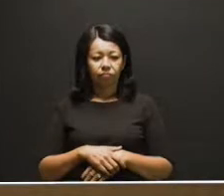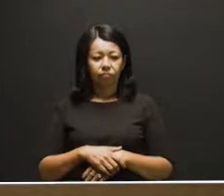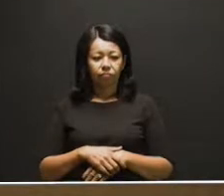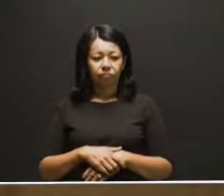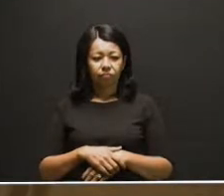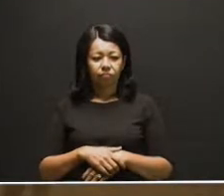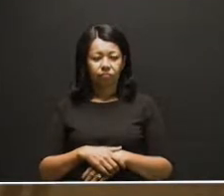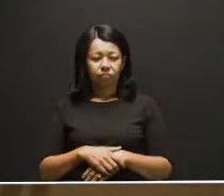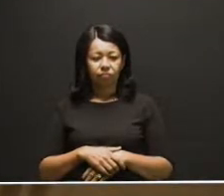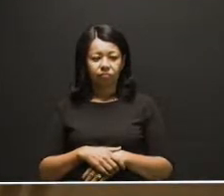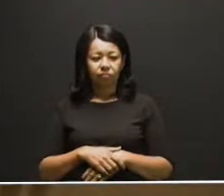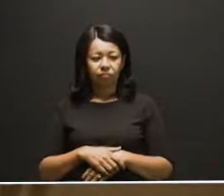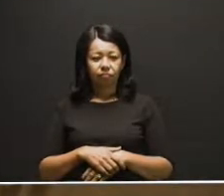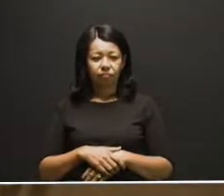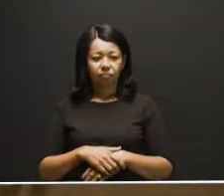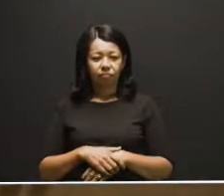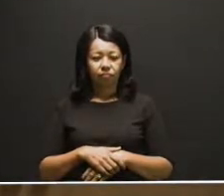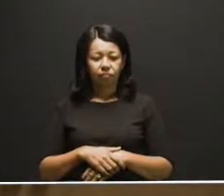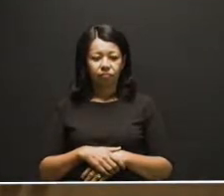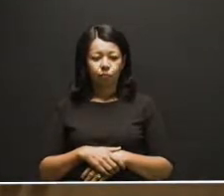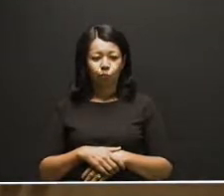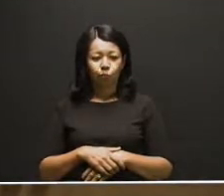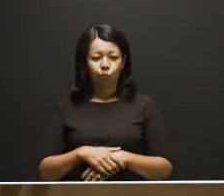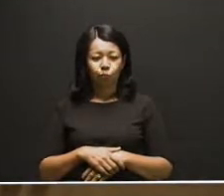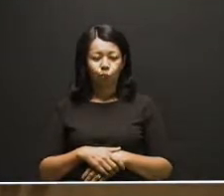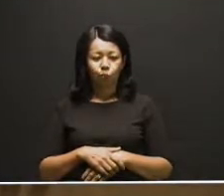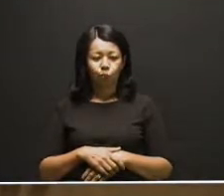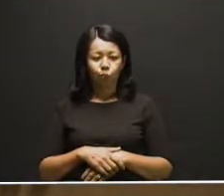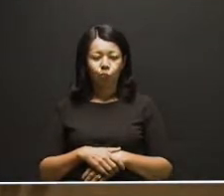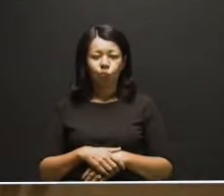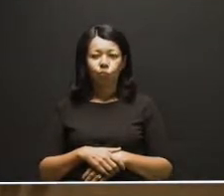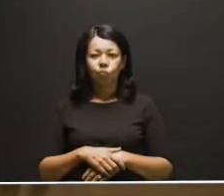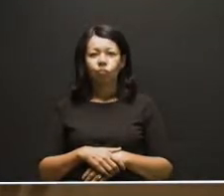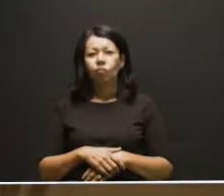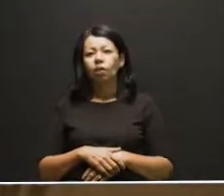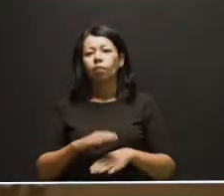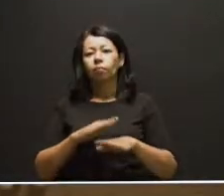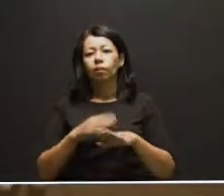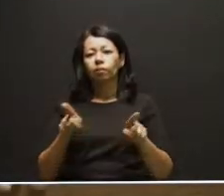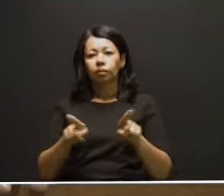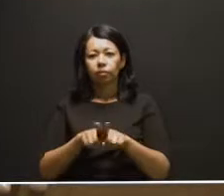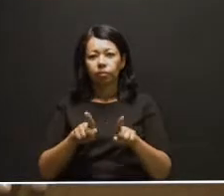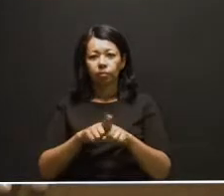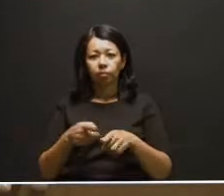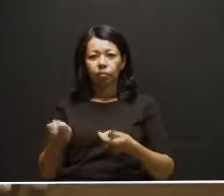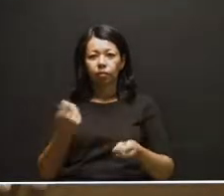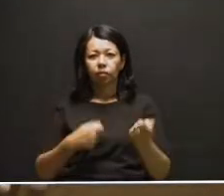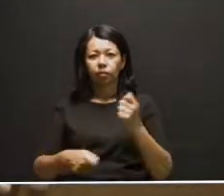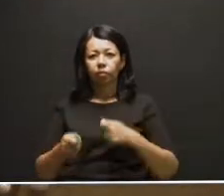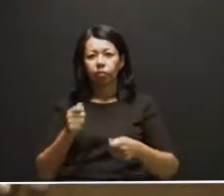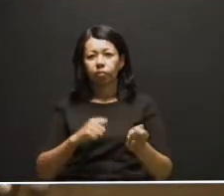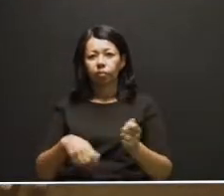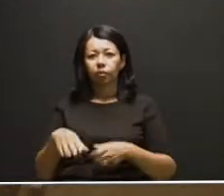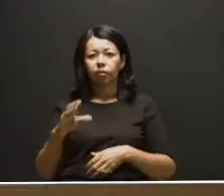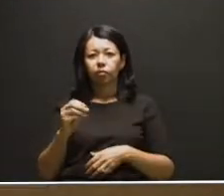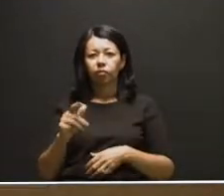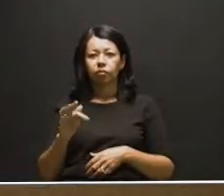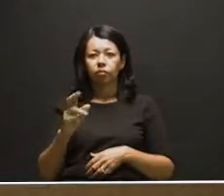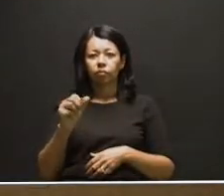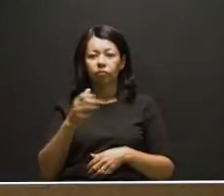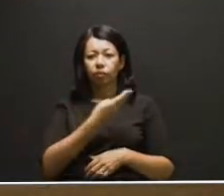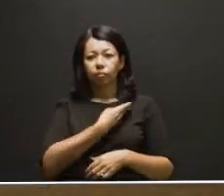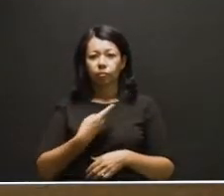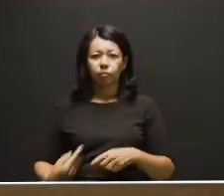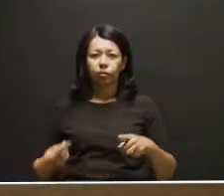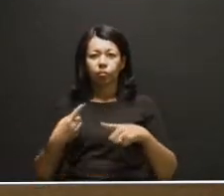etc 777 a contenção de enchentes mas também para a economia do cofre público vereador rodrigo alemão